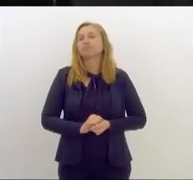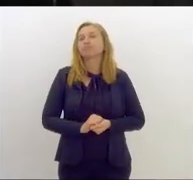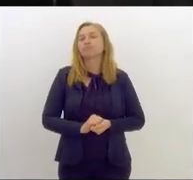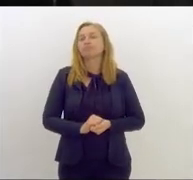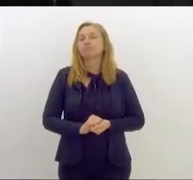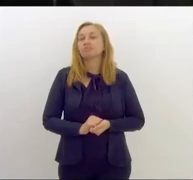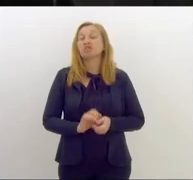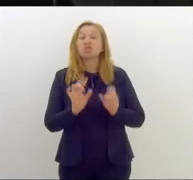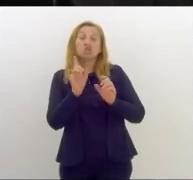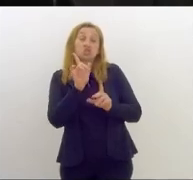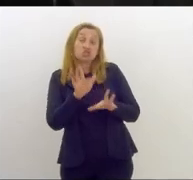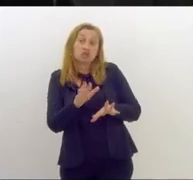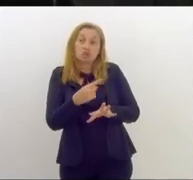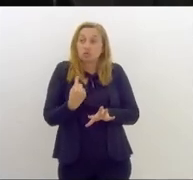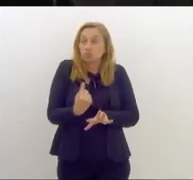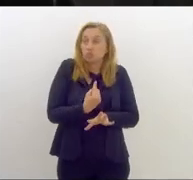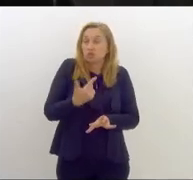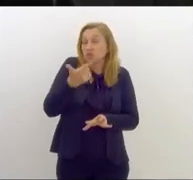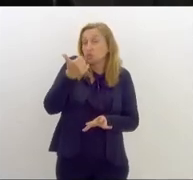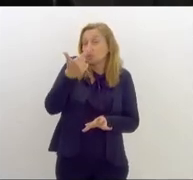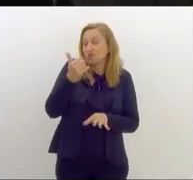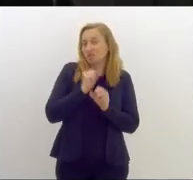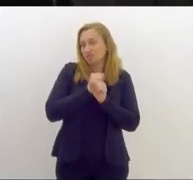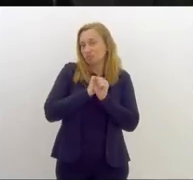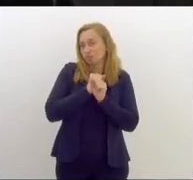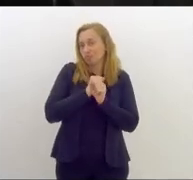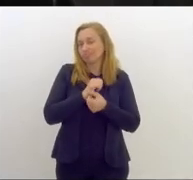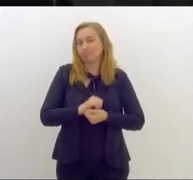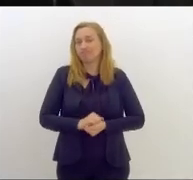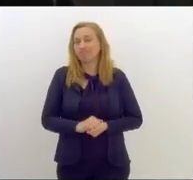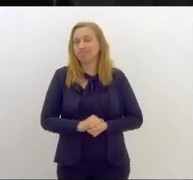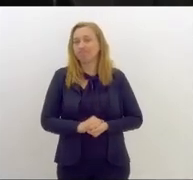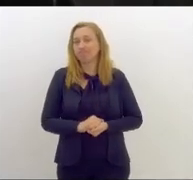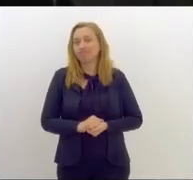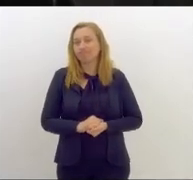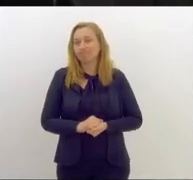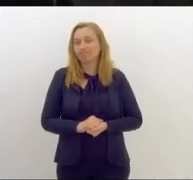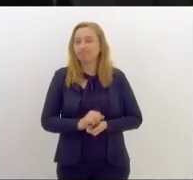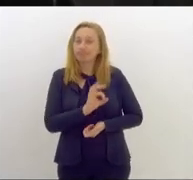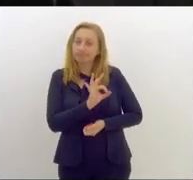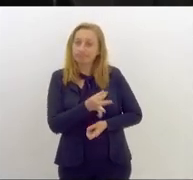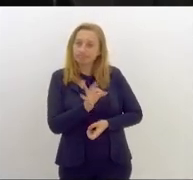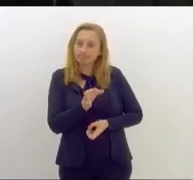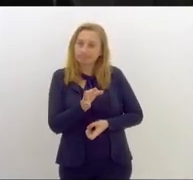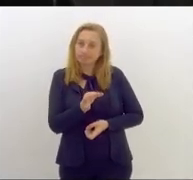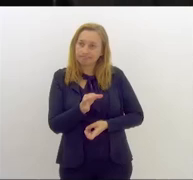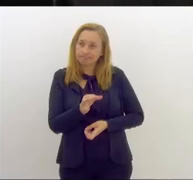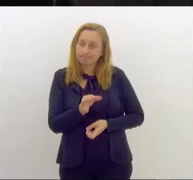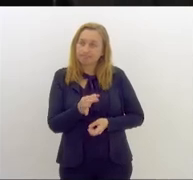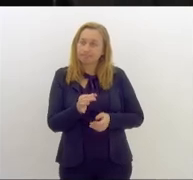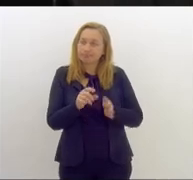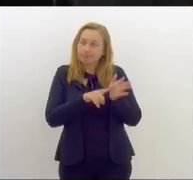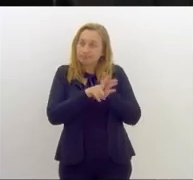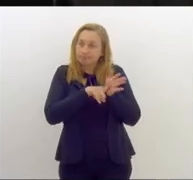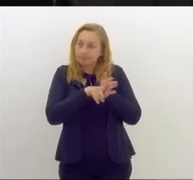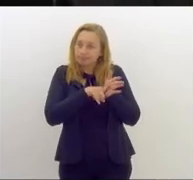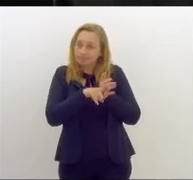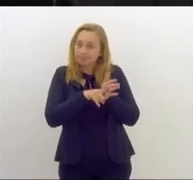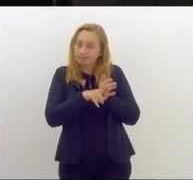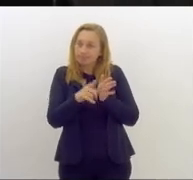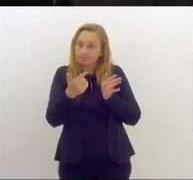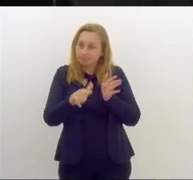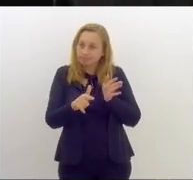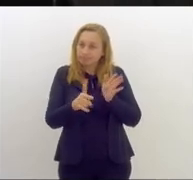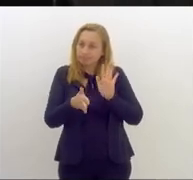diferente do nosso de 12 anos evidentemente para sofrer as revisões de praxe e